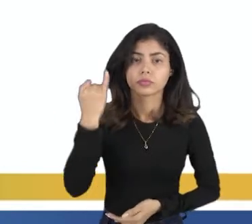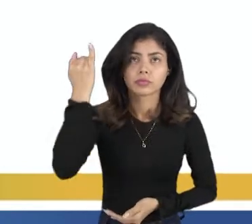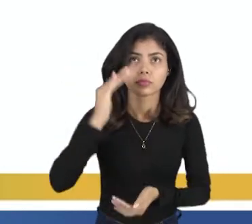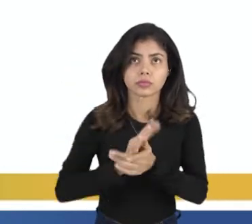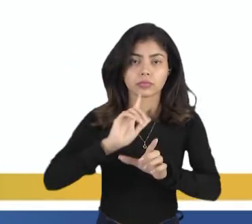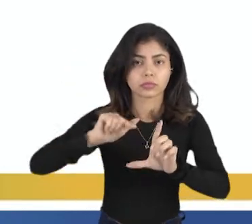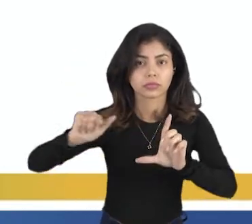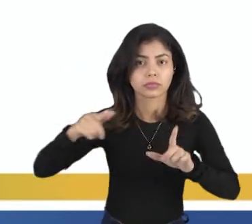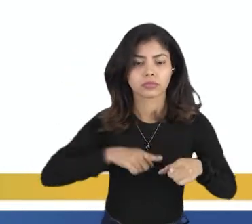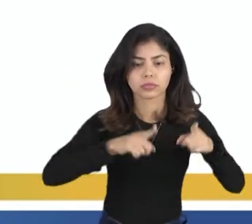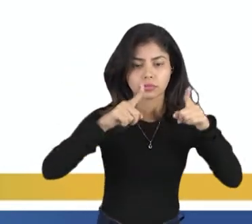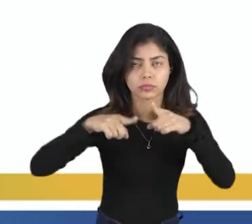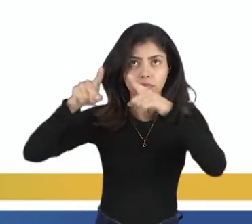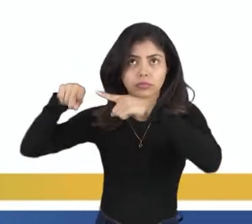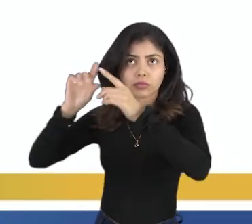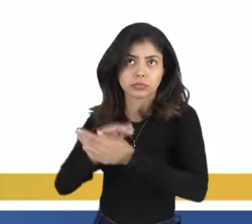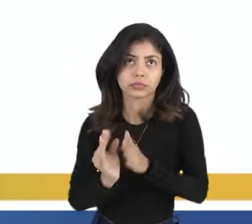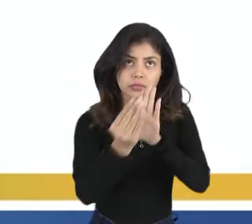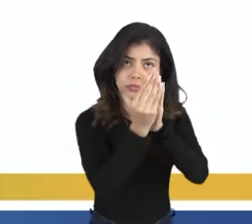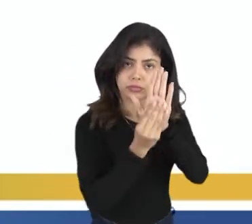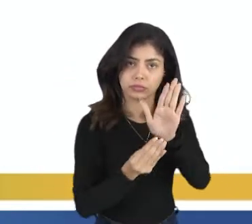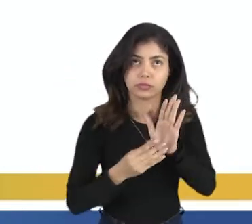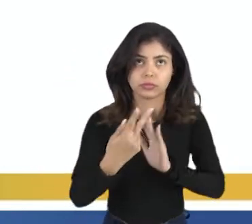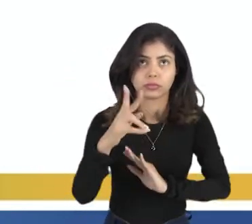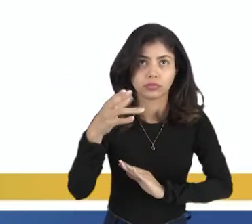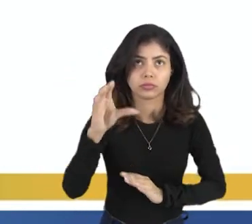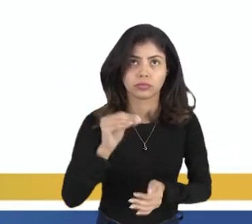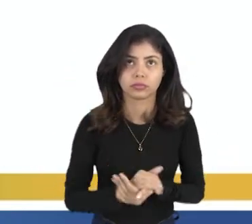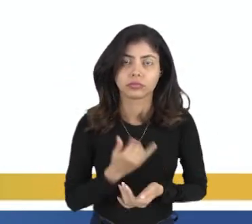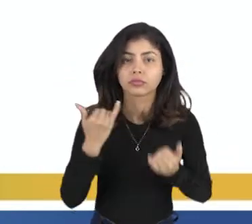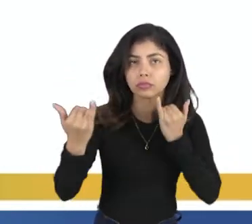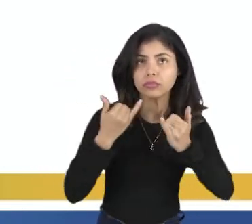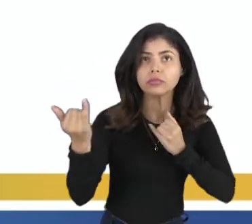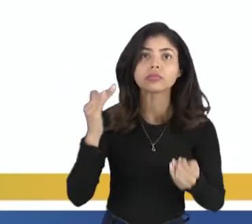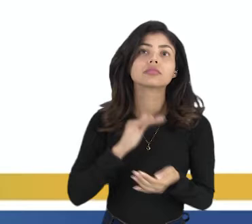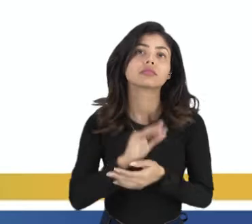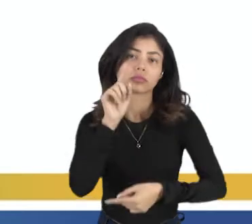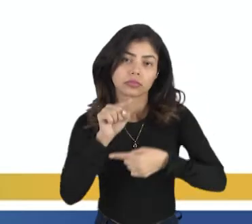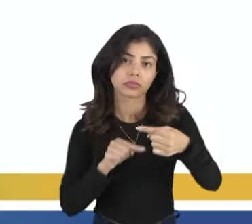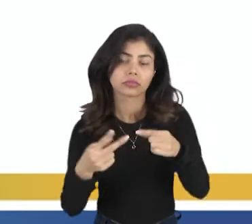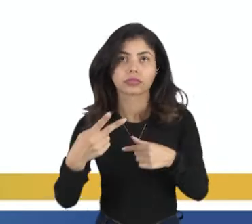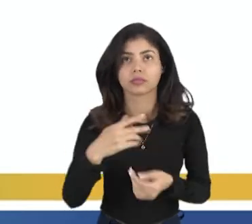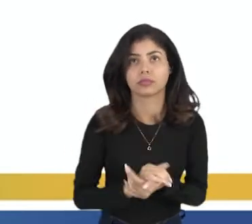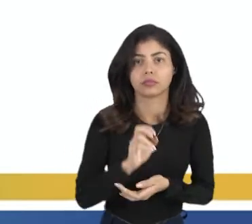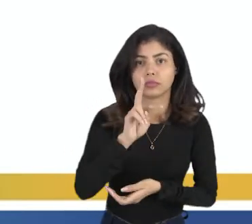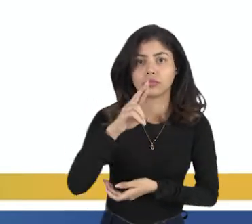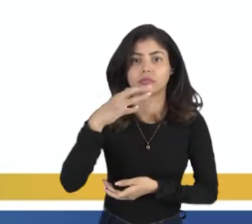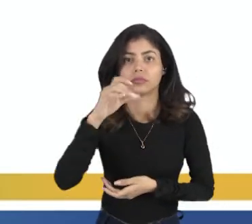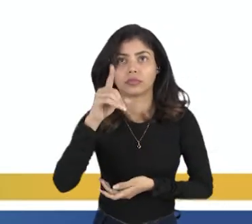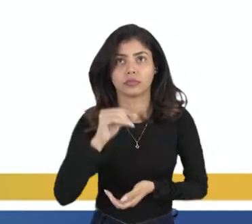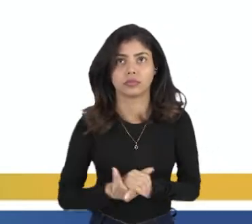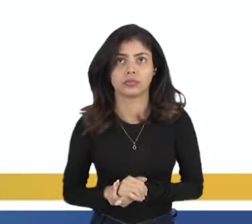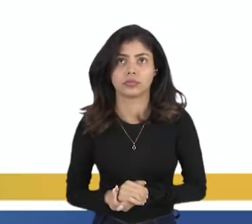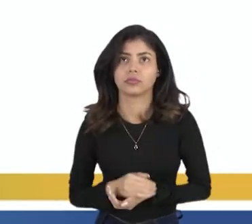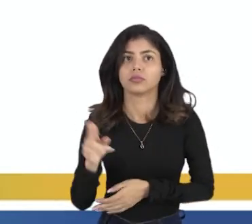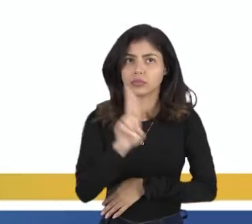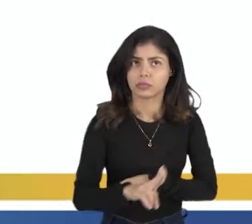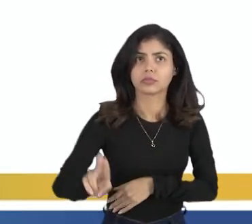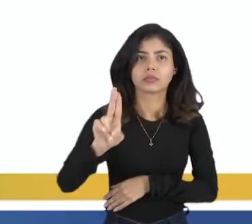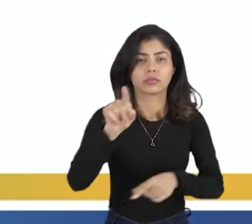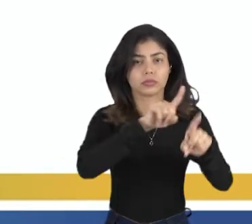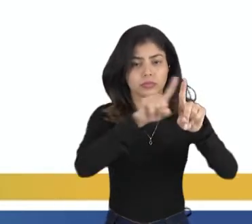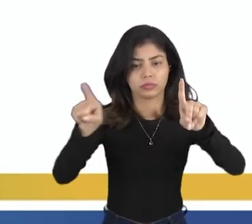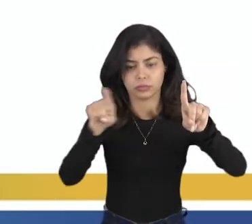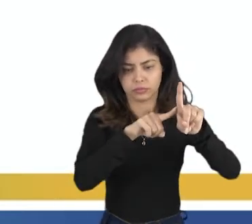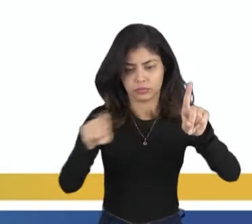gráficos em colunas, com os dados na posição horizontal e as informações e divisões, né, na posição vertical. Eles são